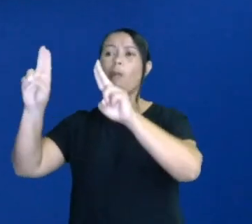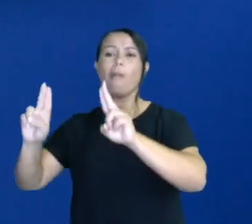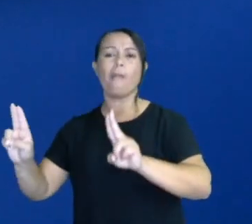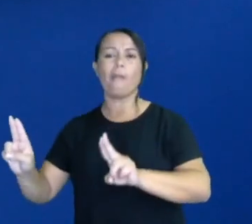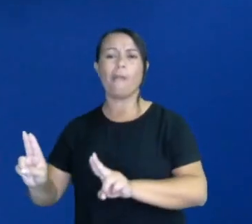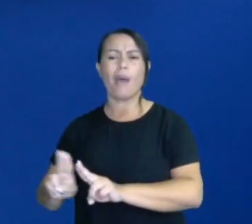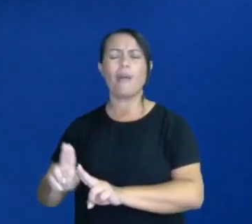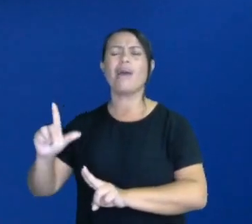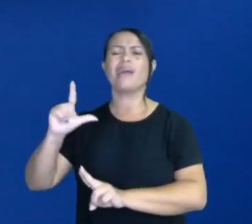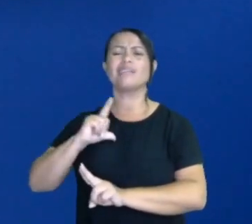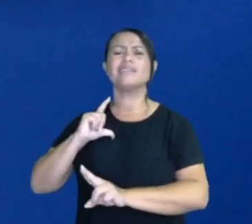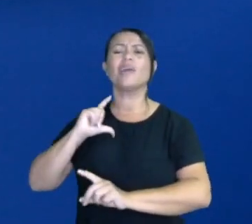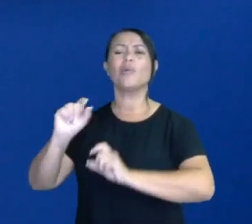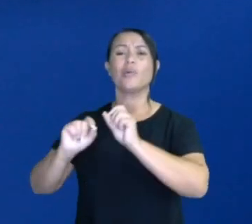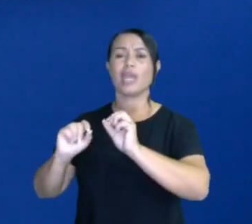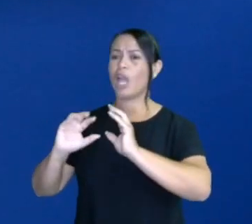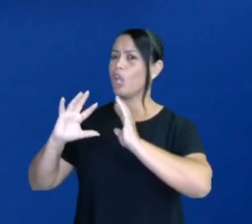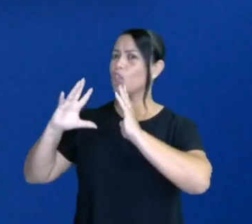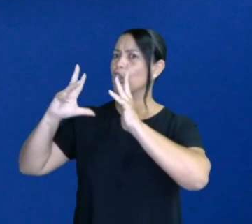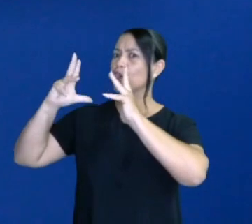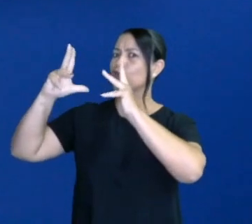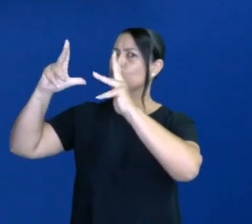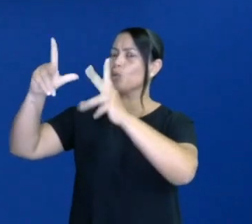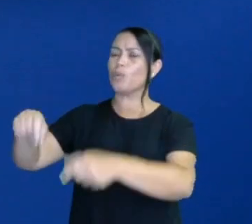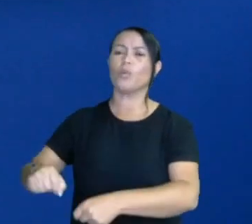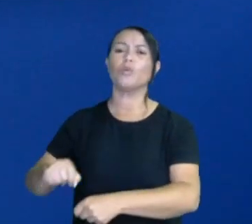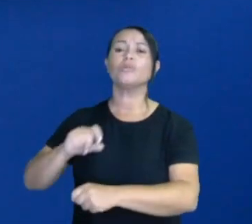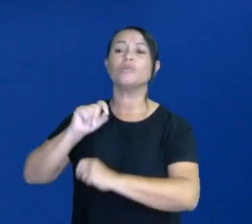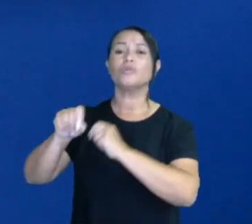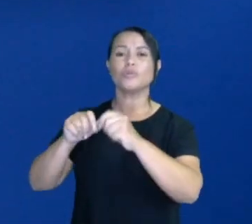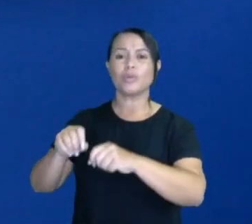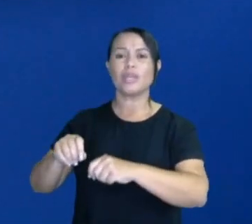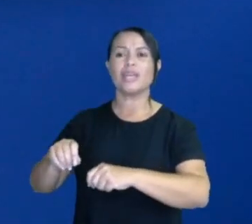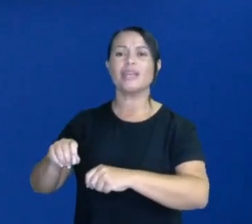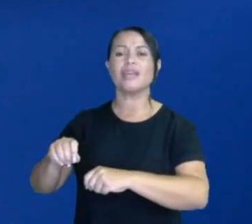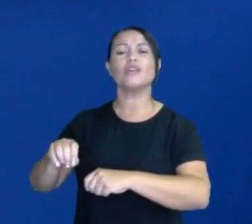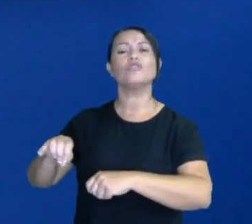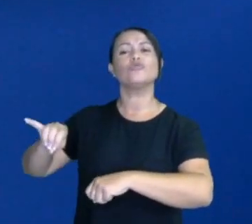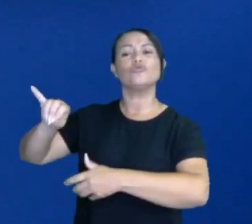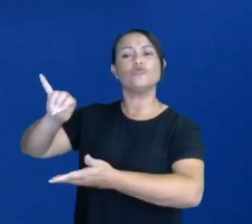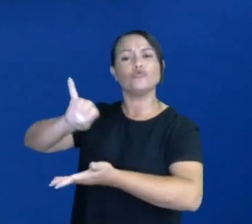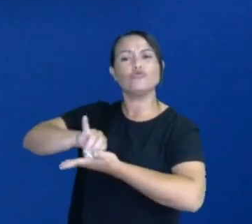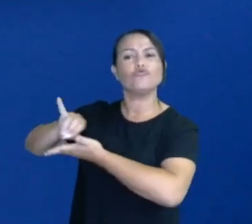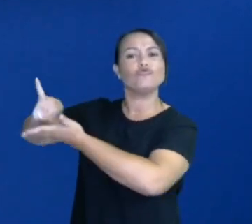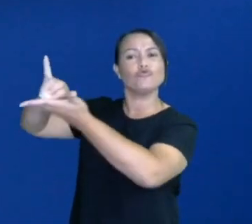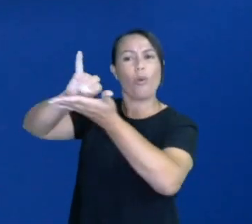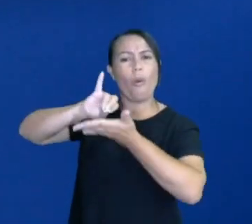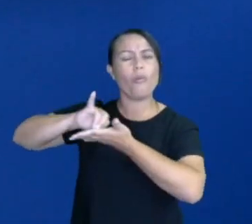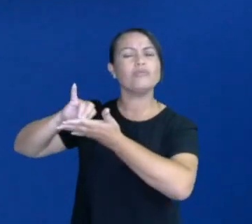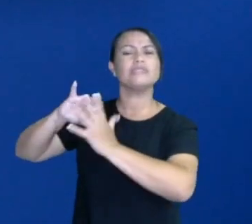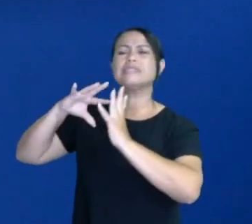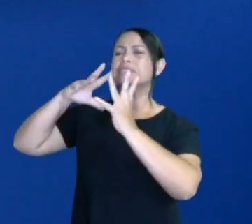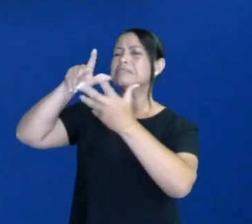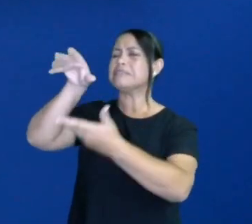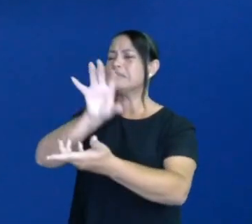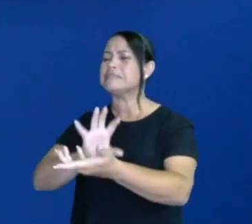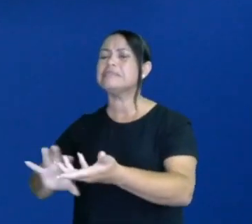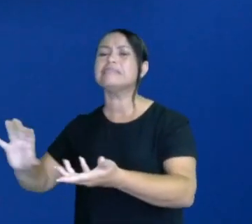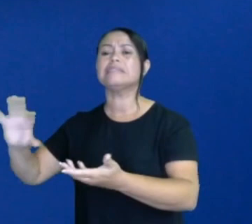um que tem toda a representação dos continentes. Então, são mapas diferenciados que fazem